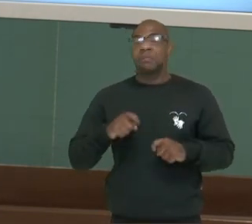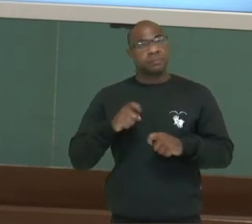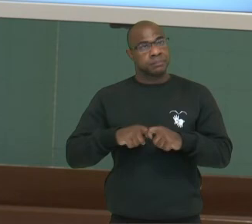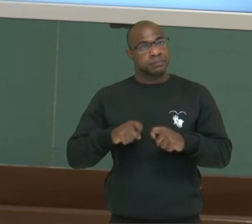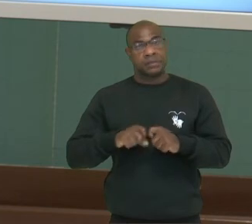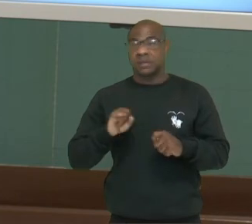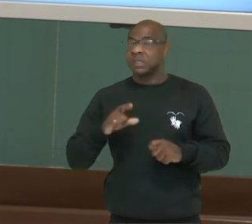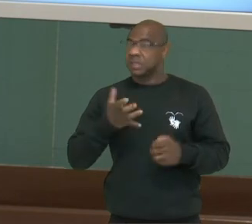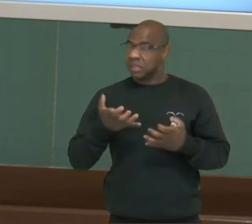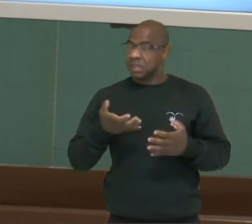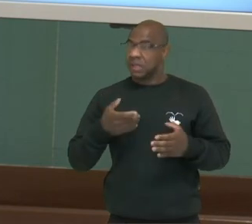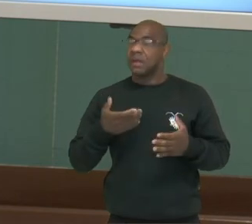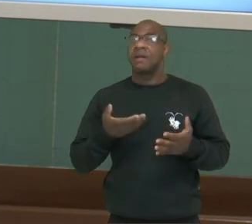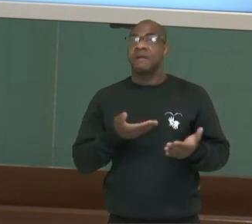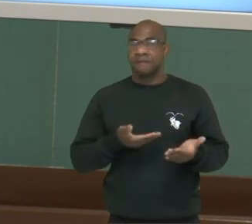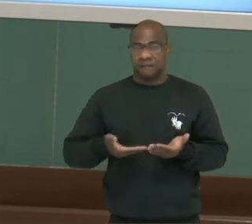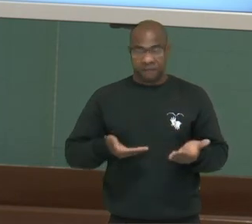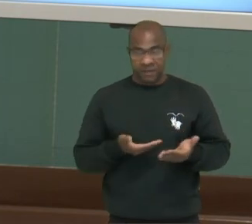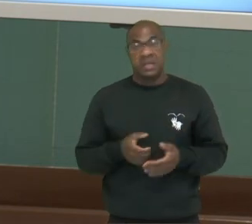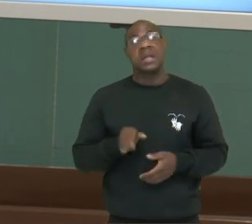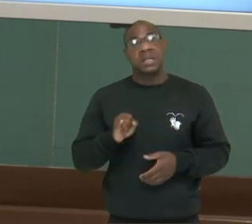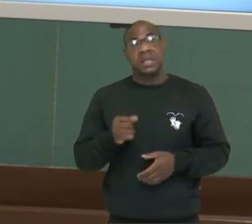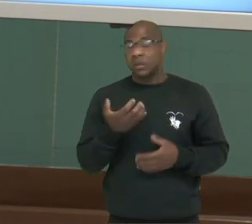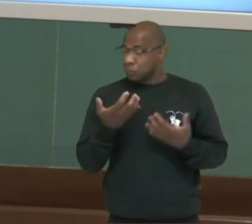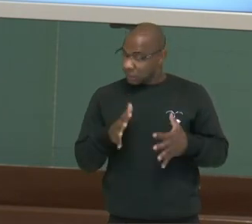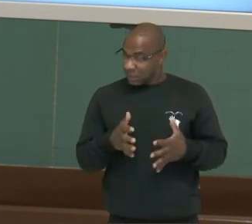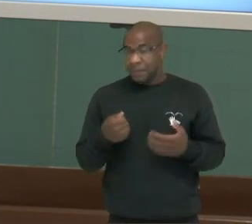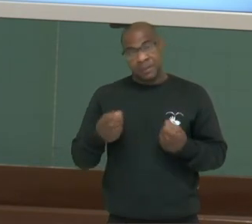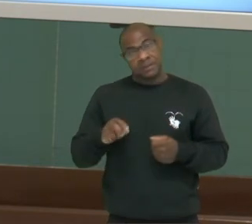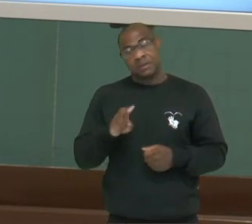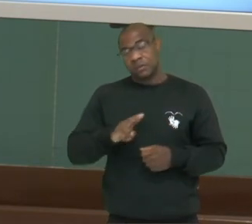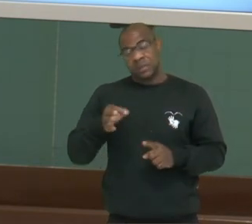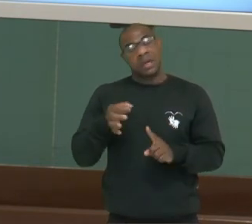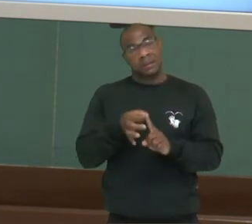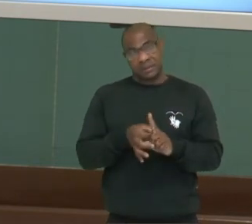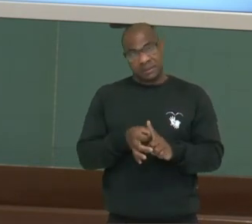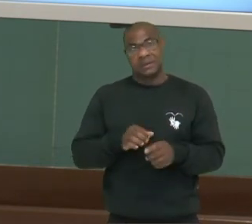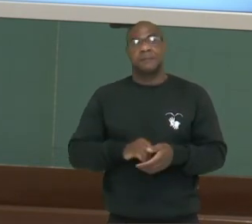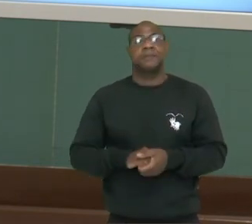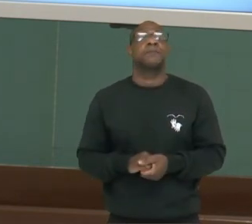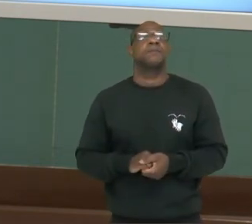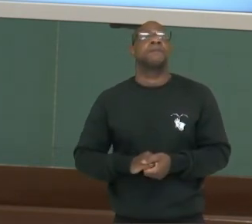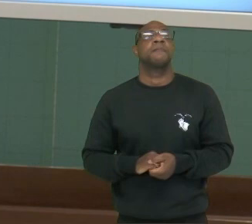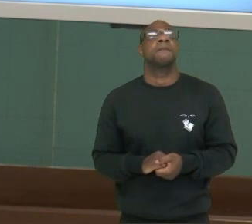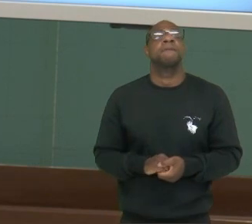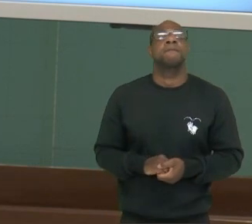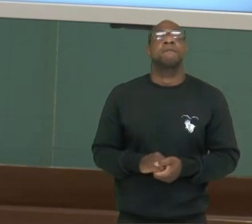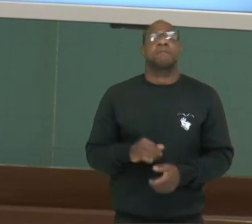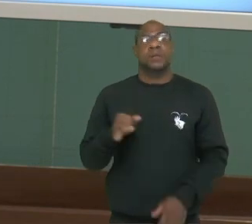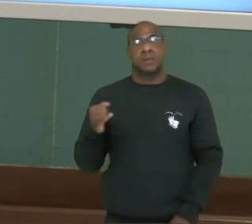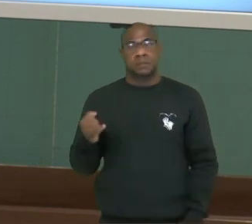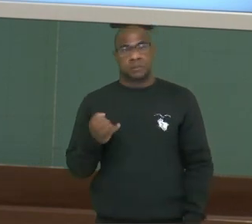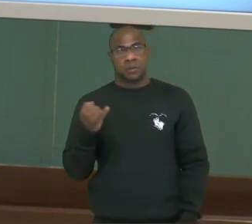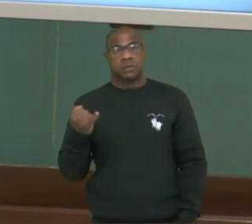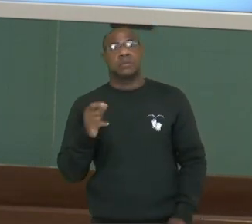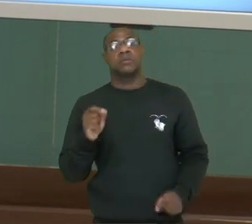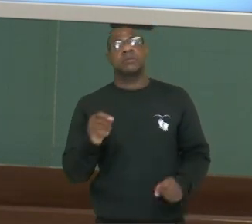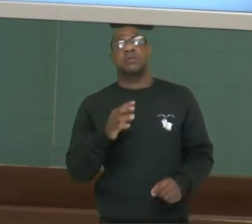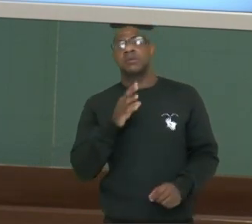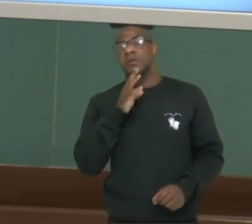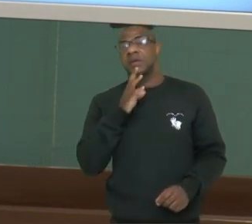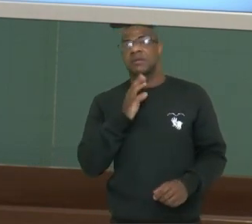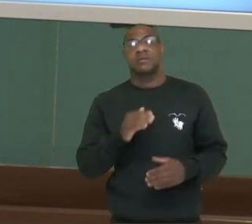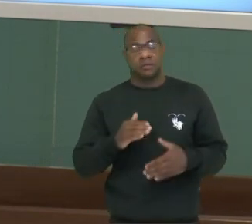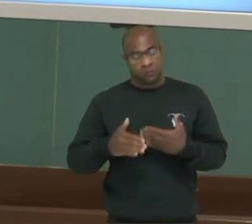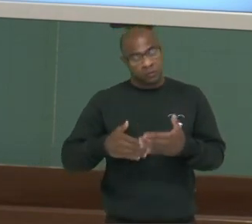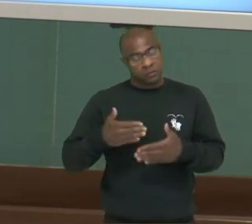para conseguir ter filho. Se não quiser, nesse período que tem que se cuidar. É importante que conheça o seu ciclo menstrual,